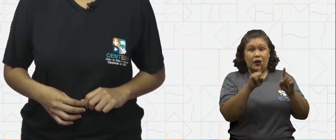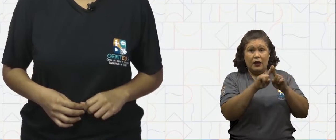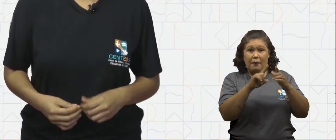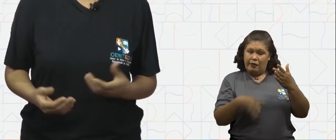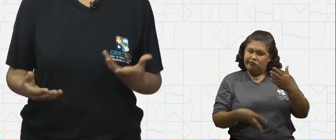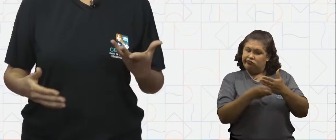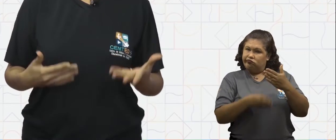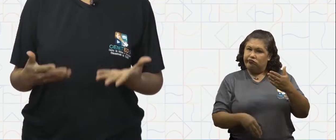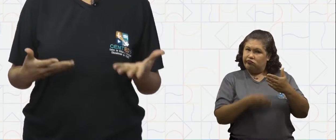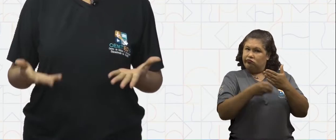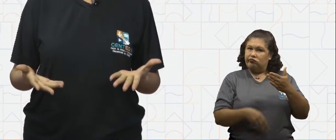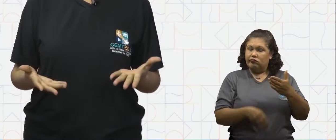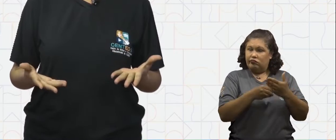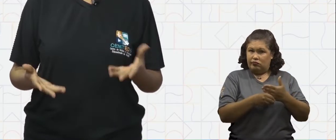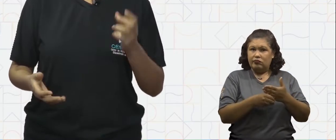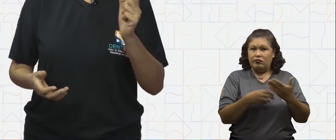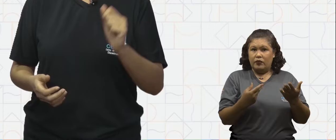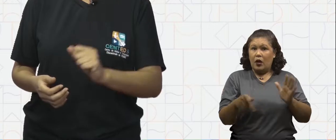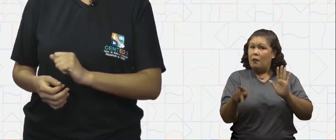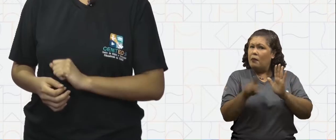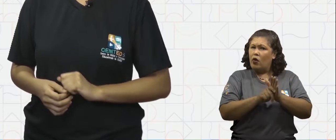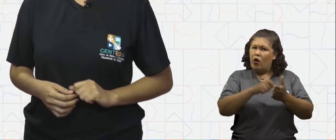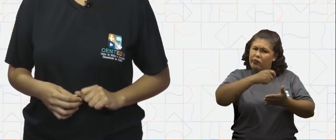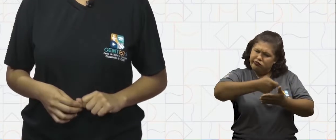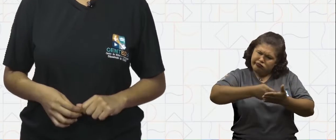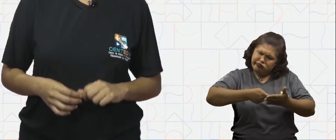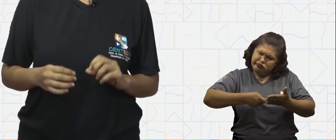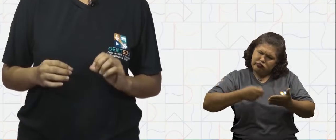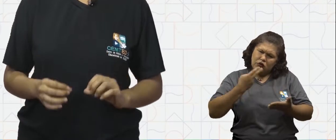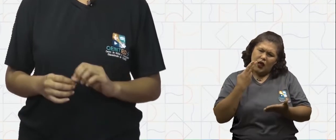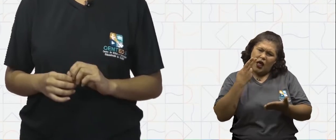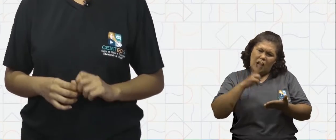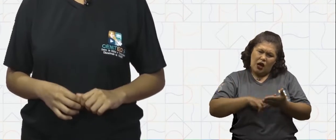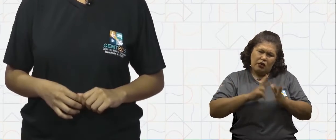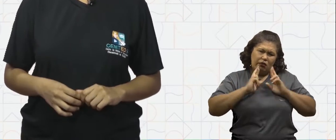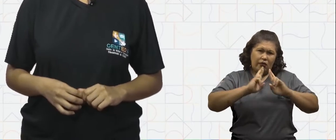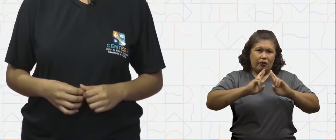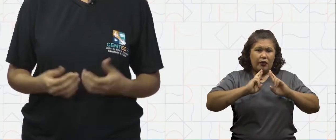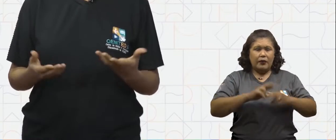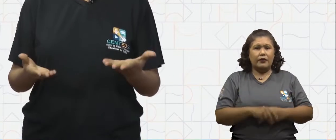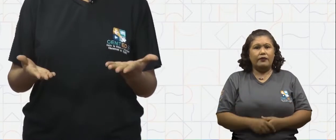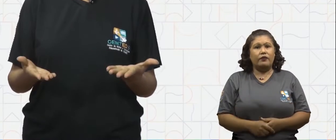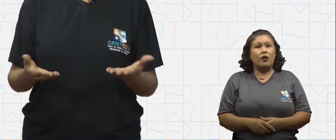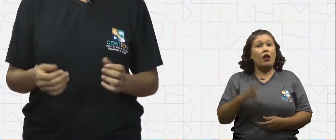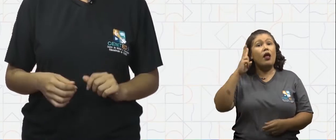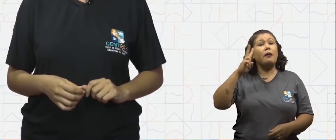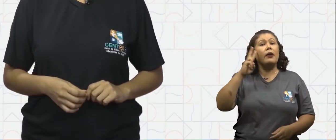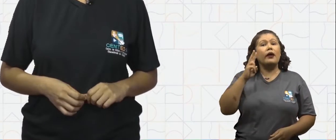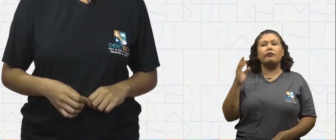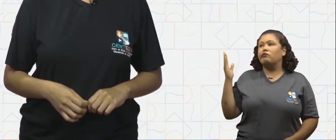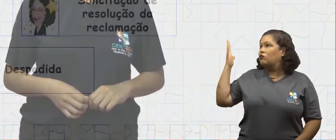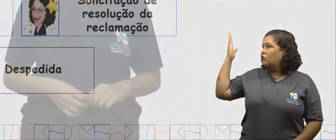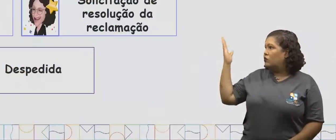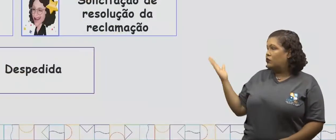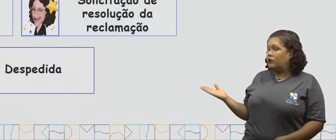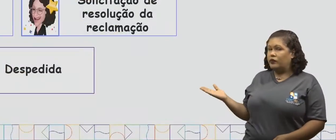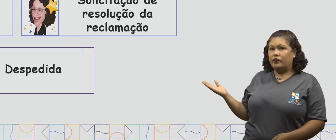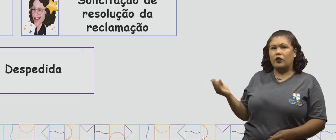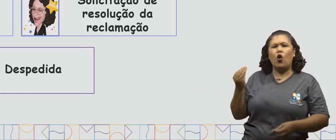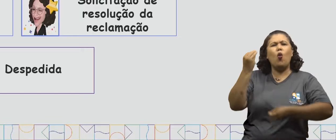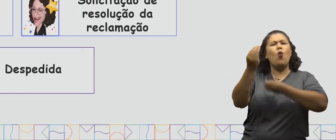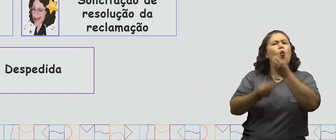necessário acrescentar umas coisinhas a mais, próprias da produção de uma carta de reclamação. Reveja comigo esses